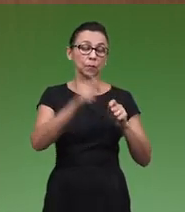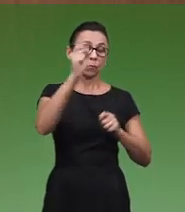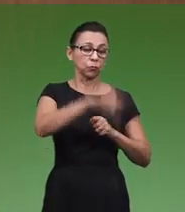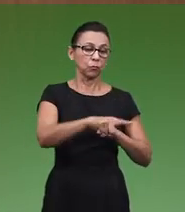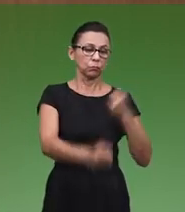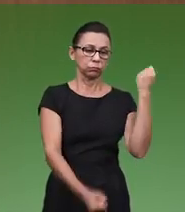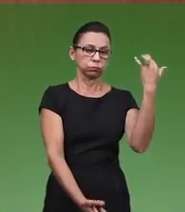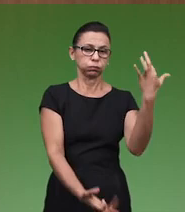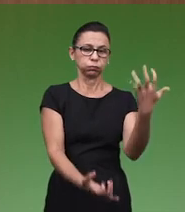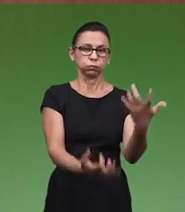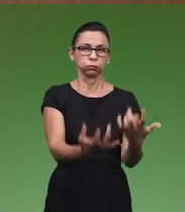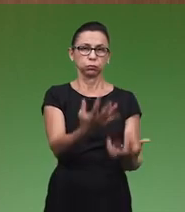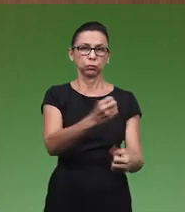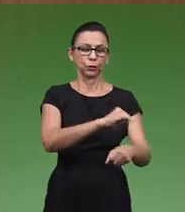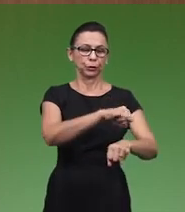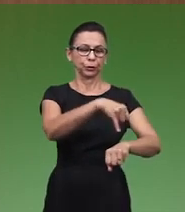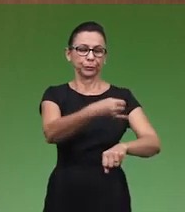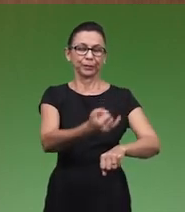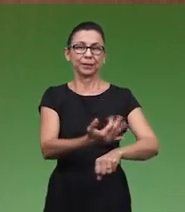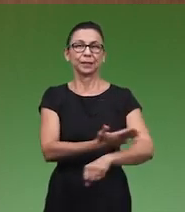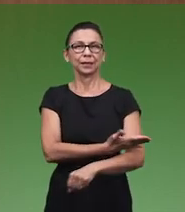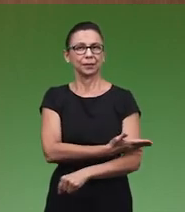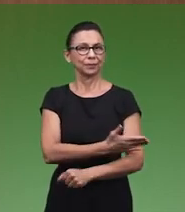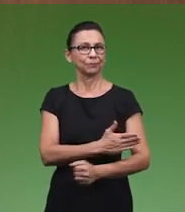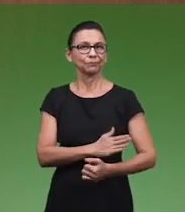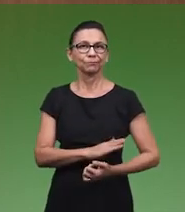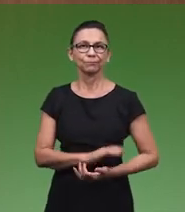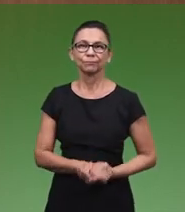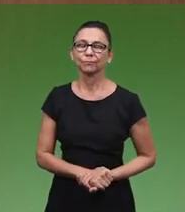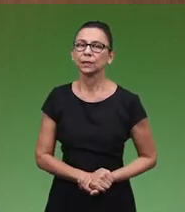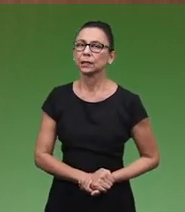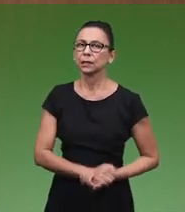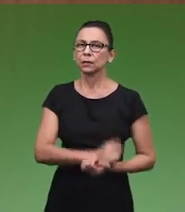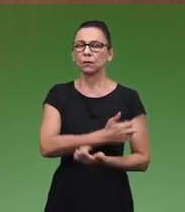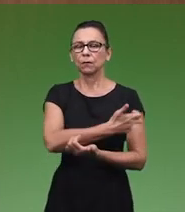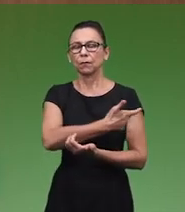Mas esses sucessivos combates